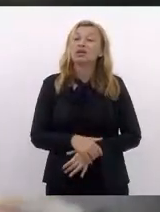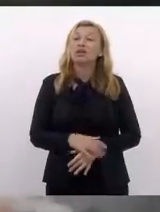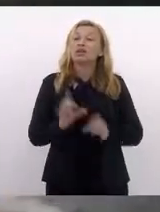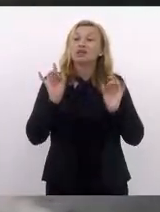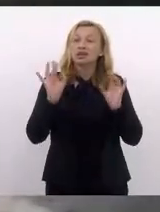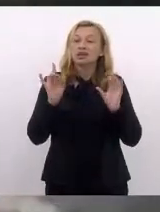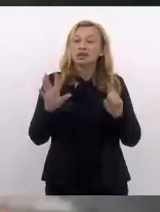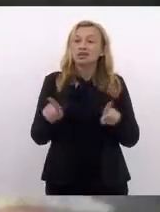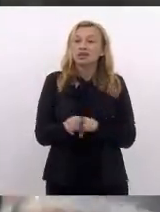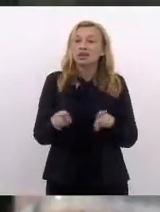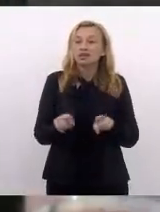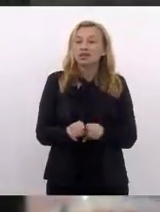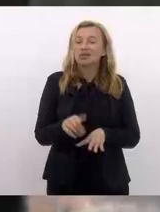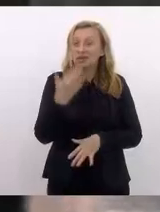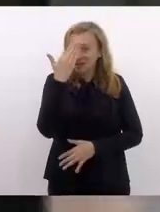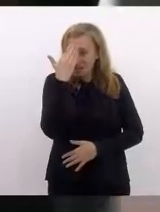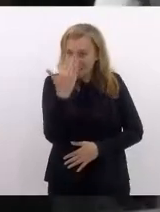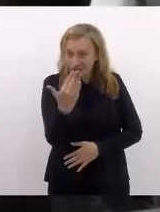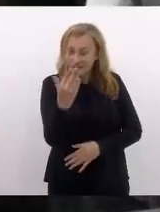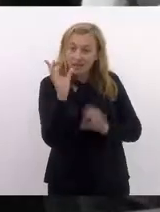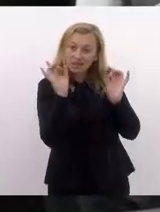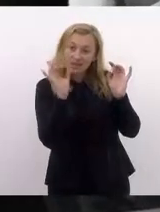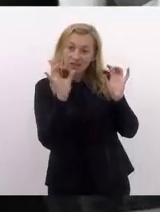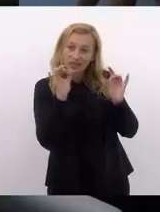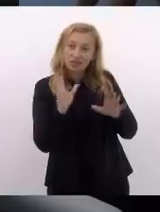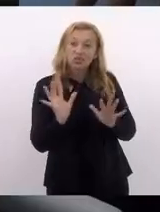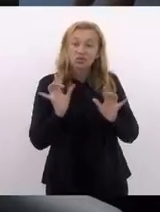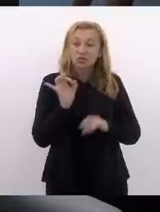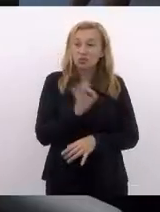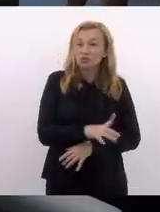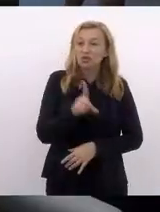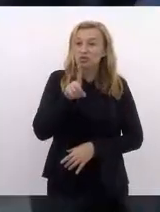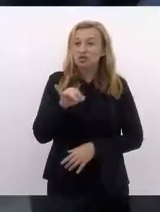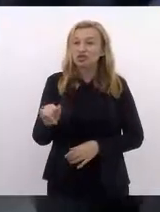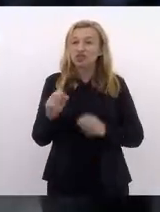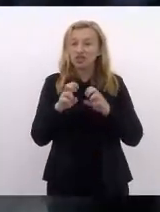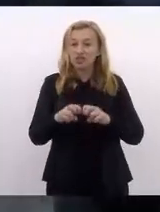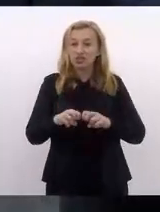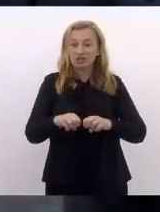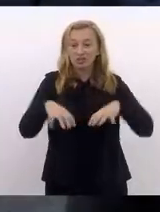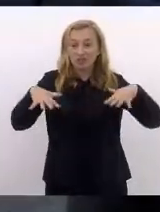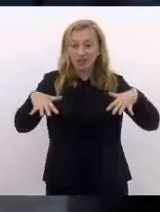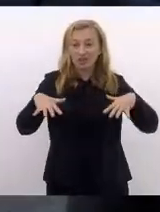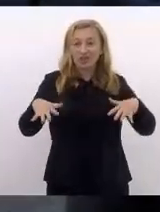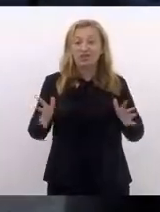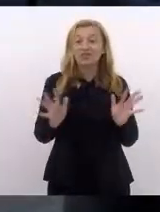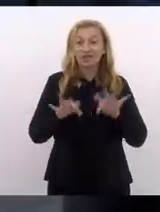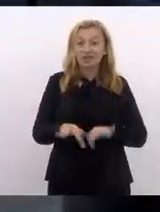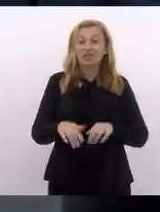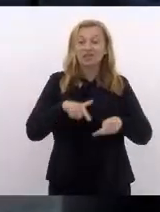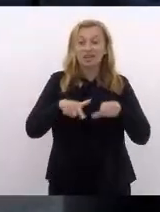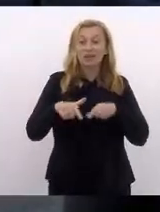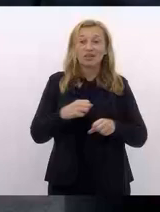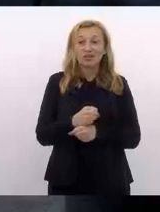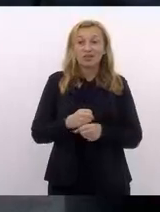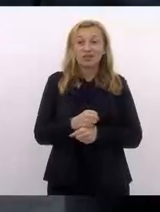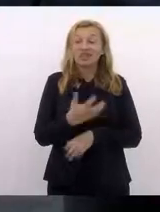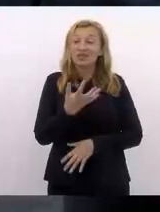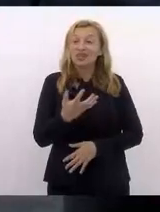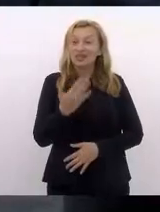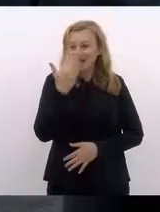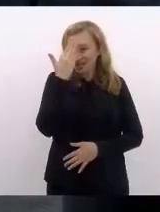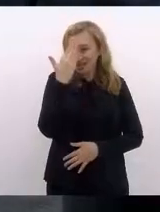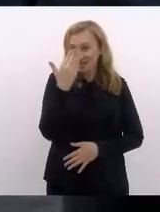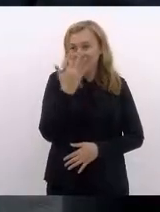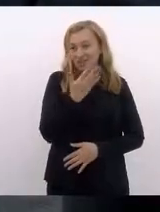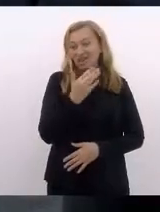eu queria fazer um agradecimento estamos no último dia de plenário estamos fechando o nosso trabalhos do ano eu queria